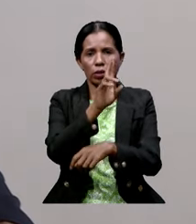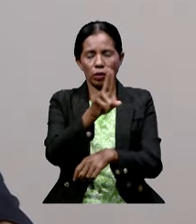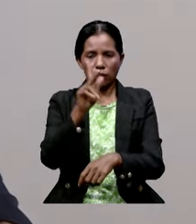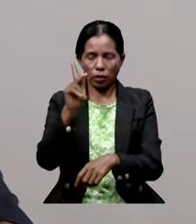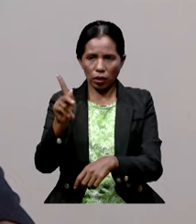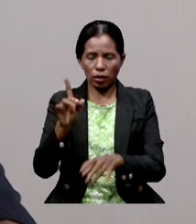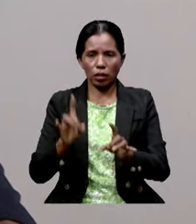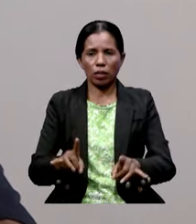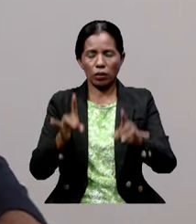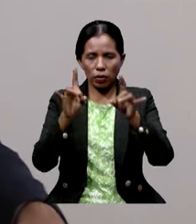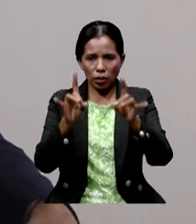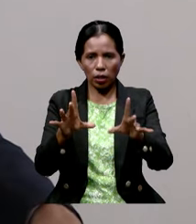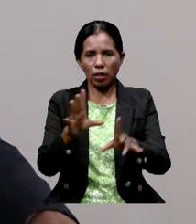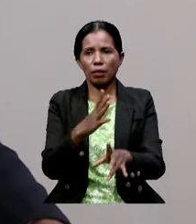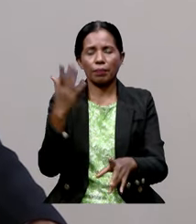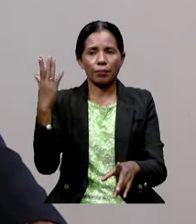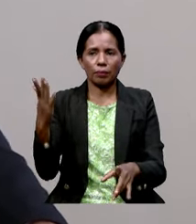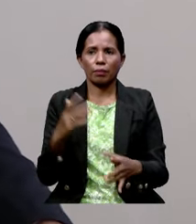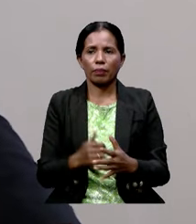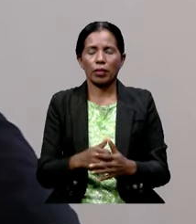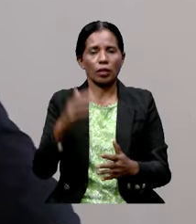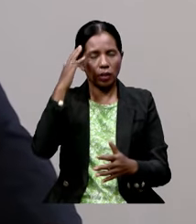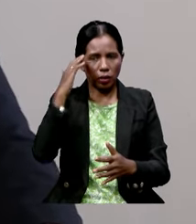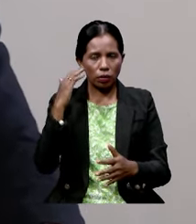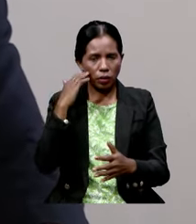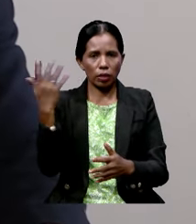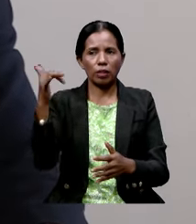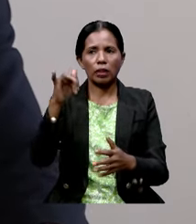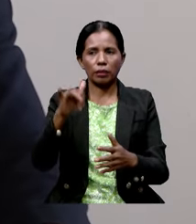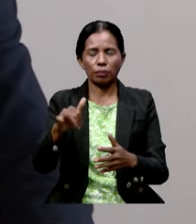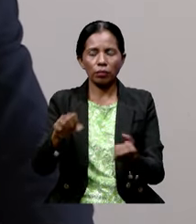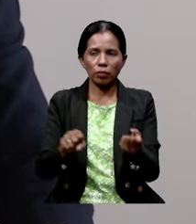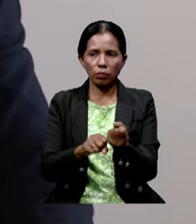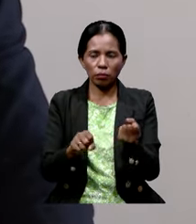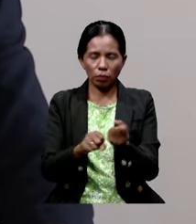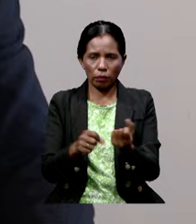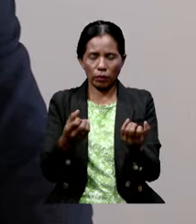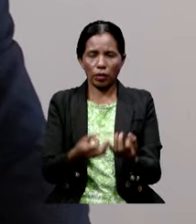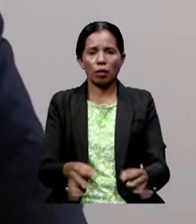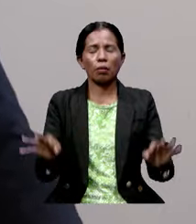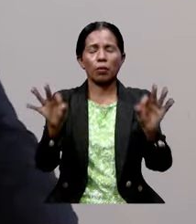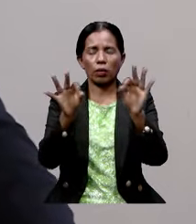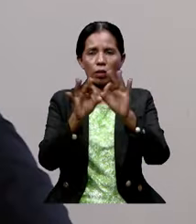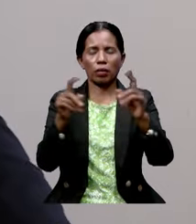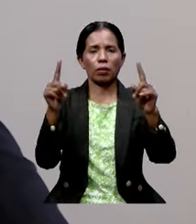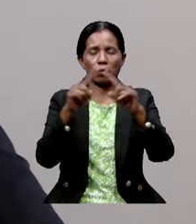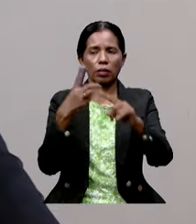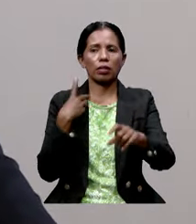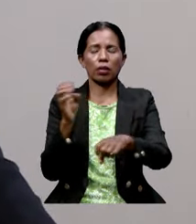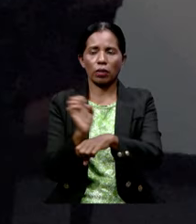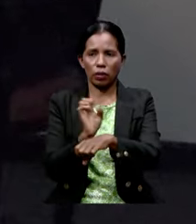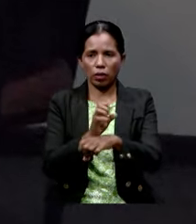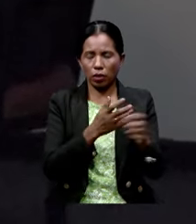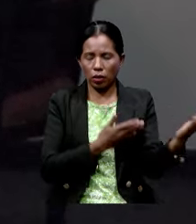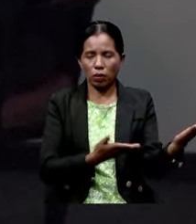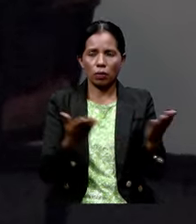e a Austrália e a Coreia, ser nina contribuição é importante teves para a nina economia, também será haruka